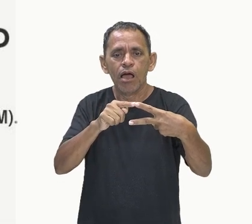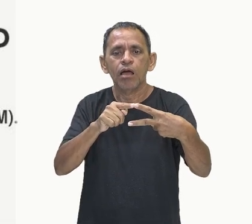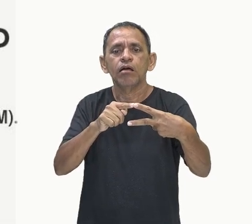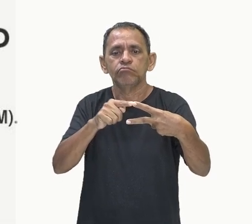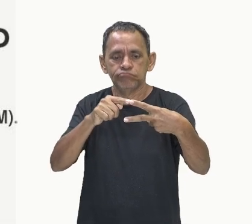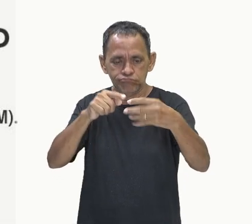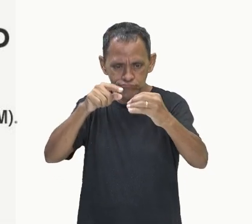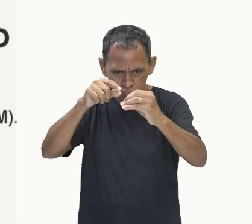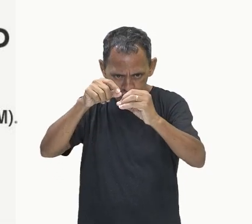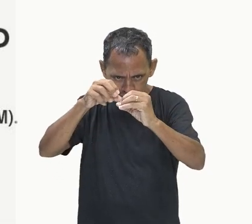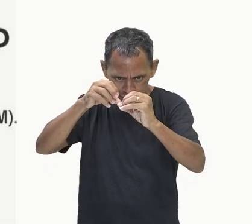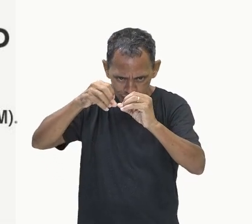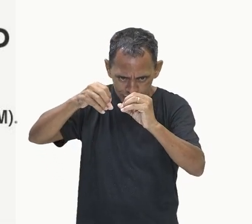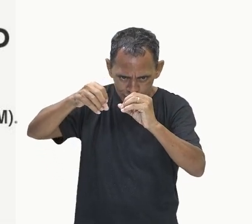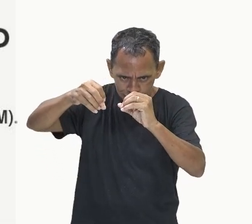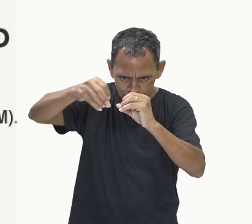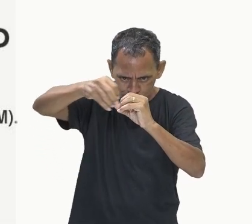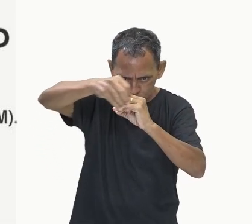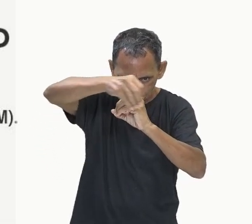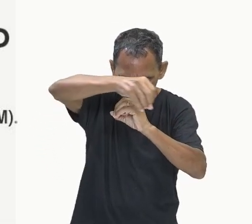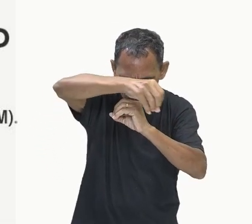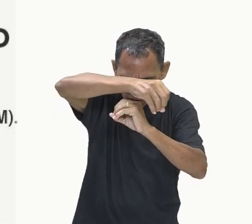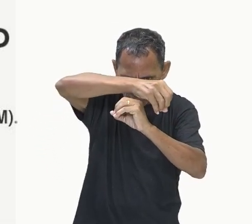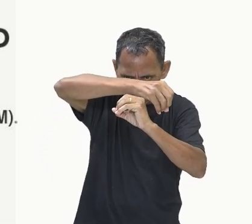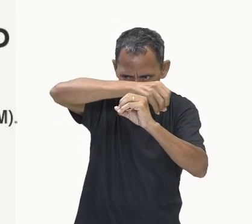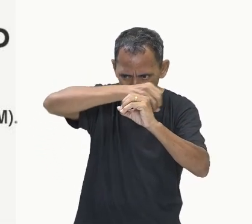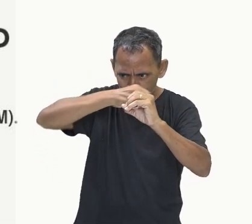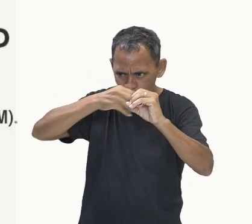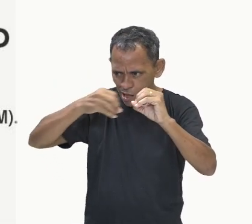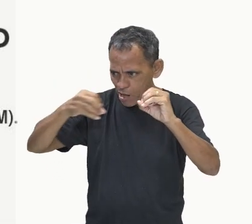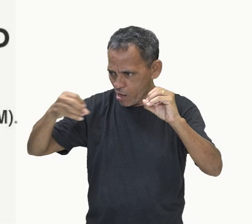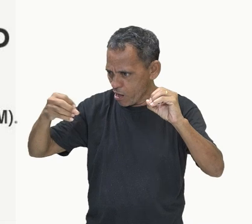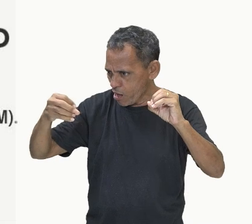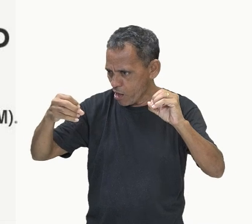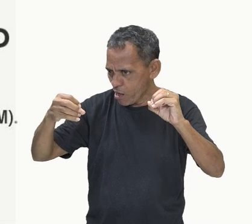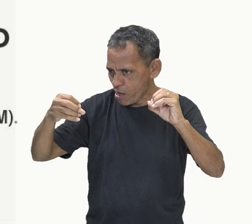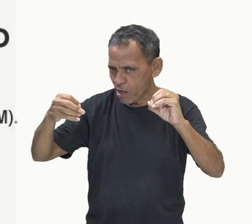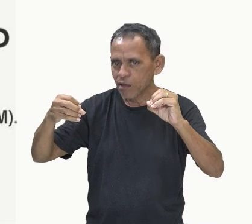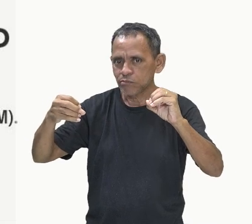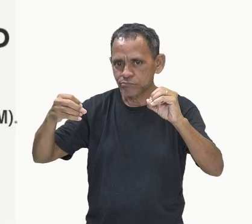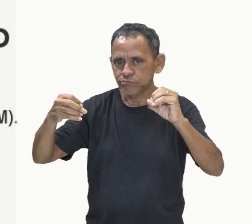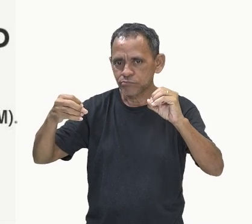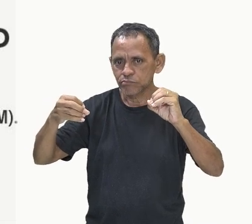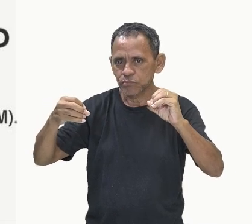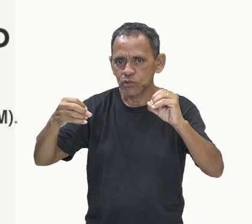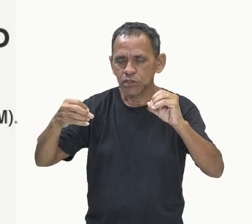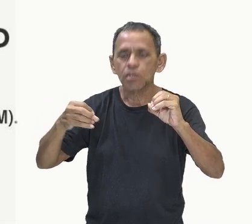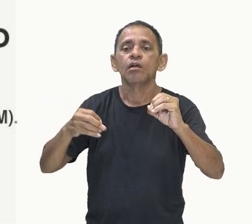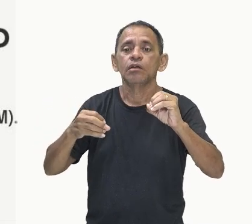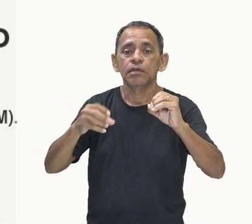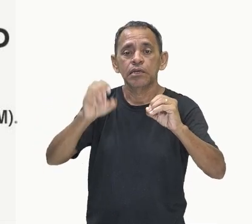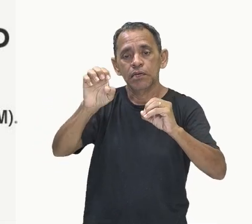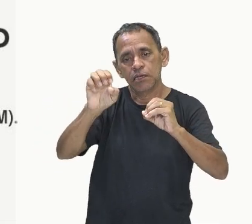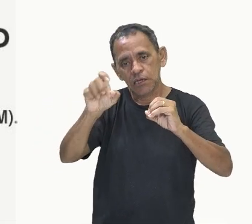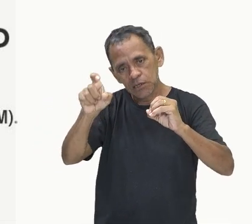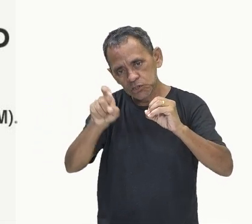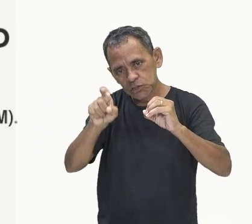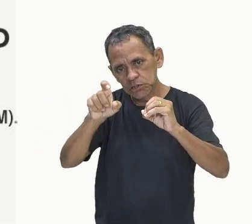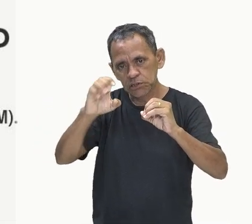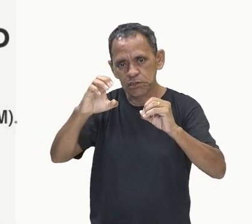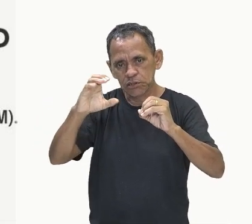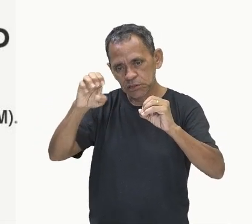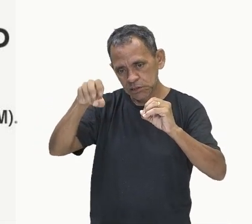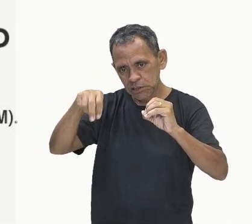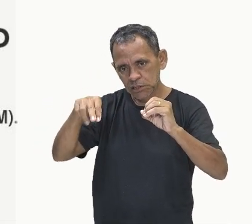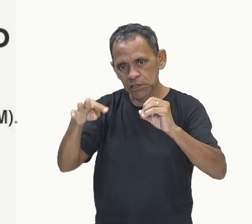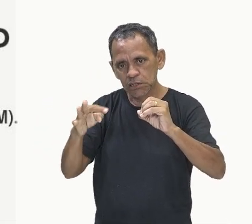grande excentricidade? Não, gente, eu falei para vocês que a excentricidade é muito pequena na órbita que